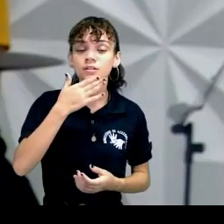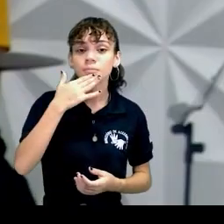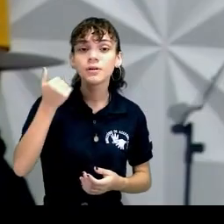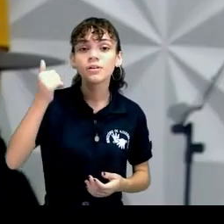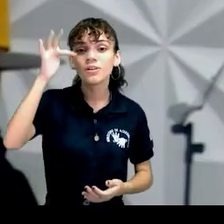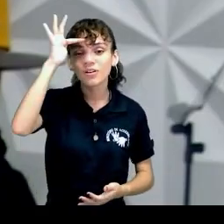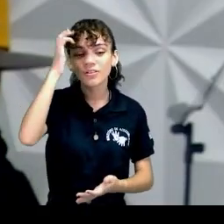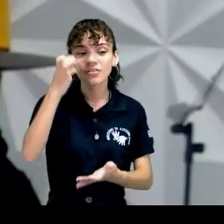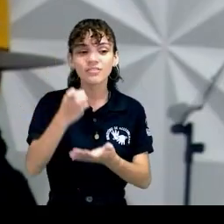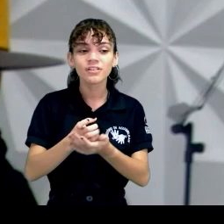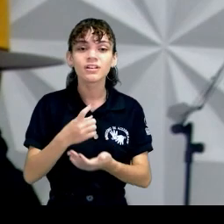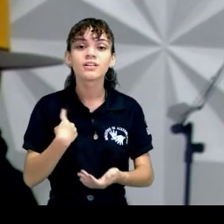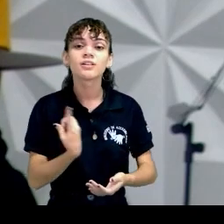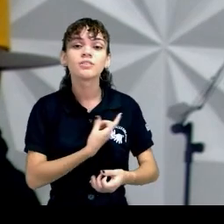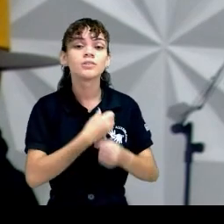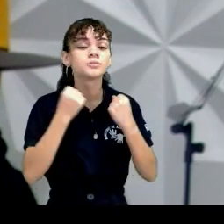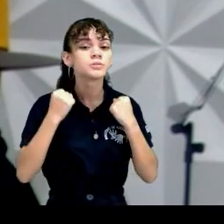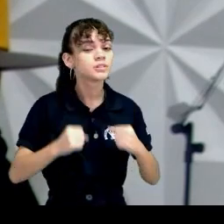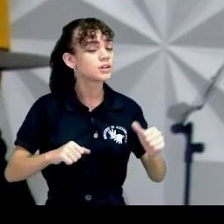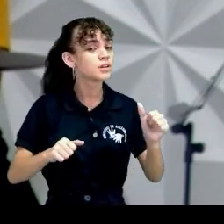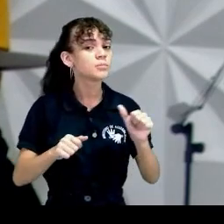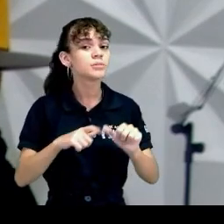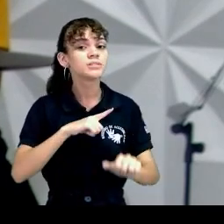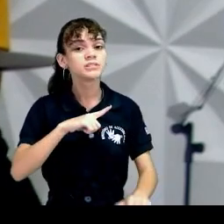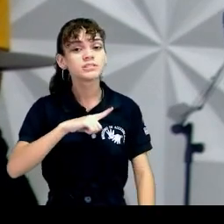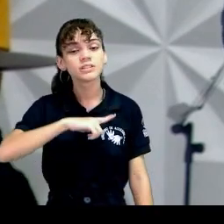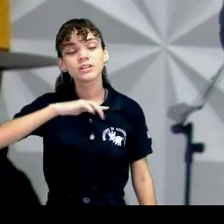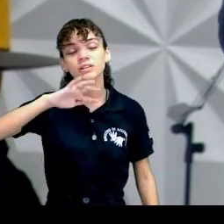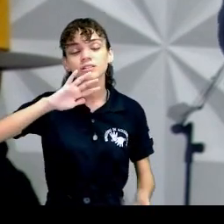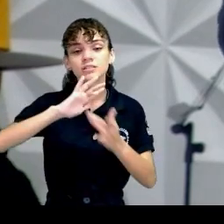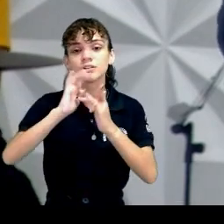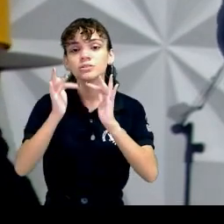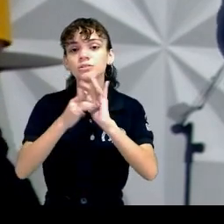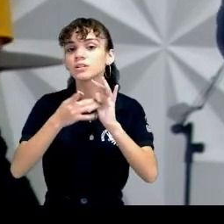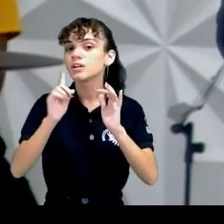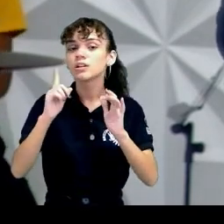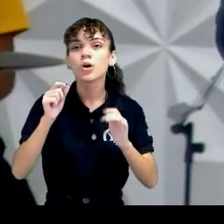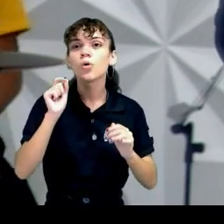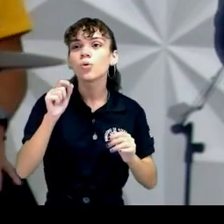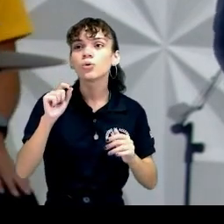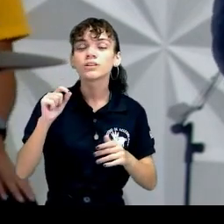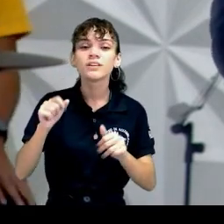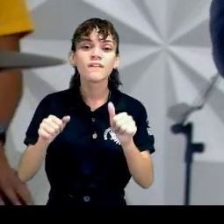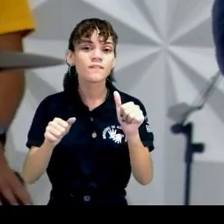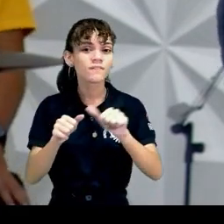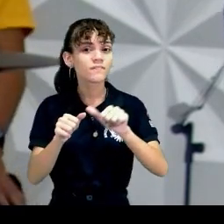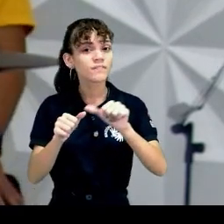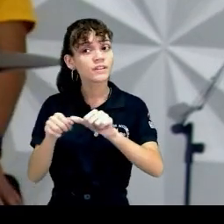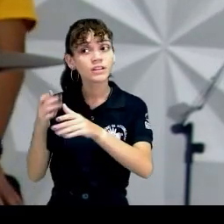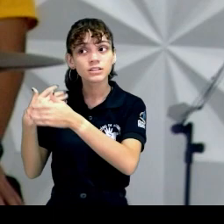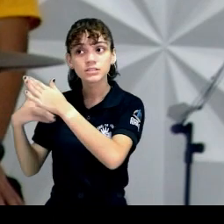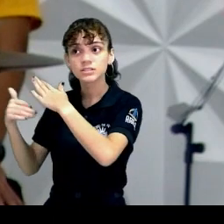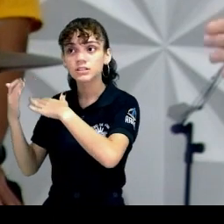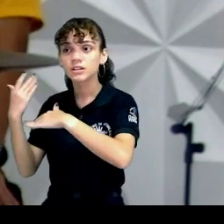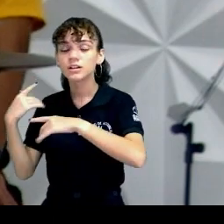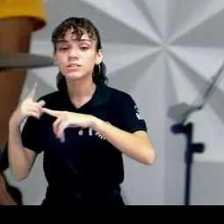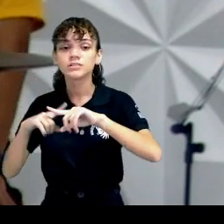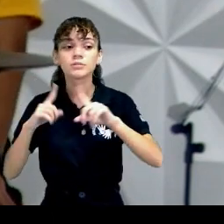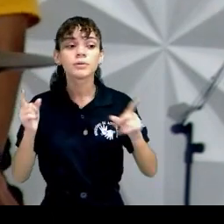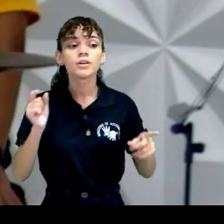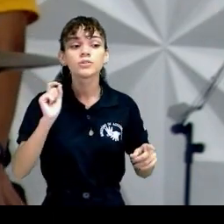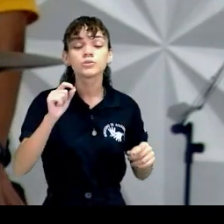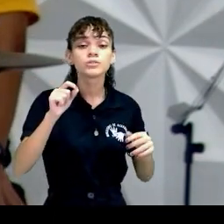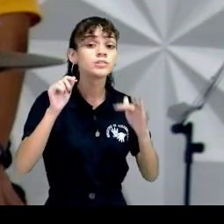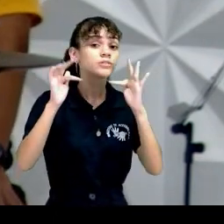já realizou, e eu sou testemunha, eu sou alvo desse poder. Lá em João capítulo 12, fala da experiência